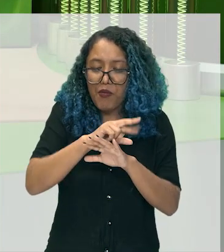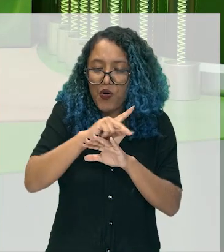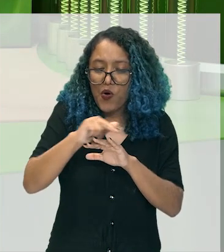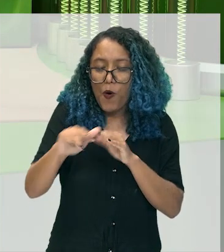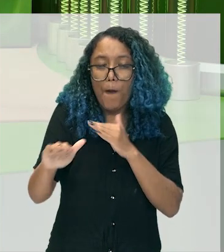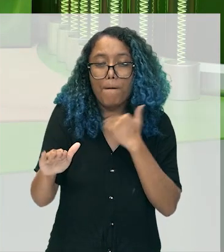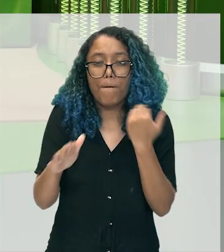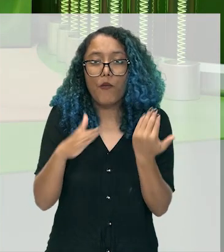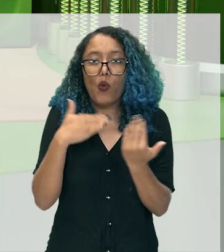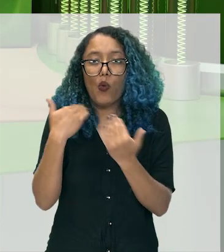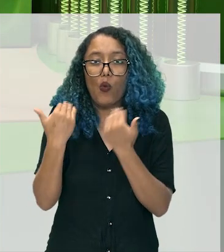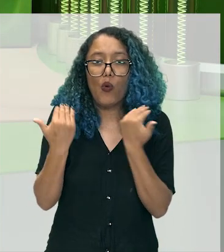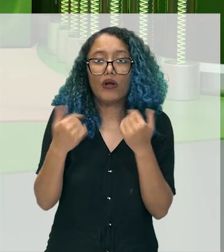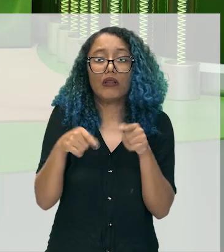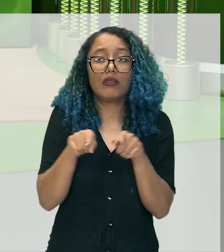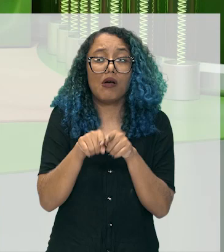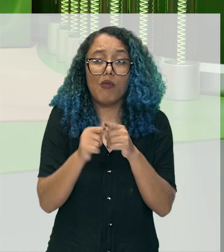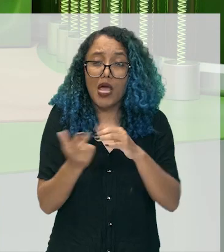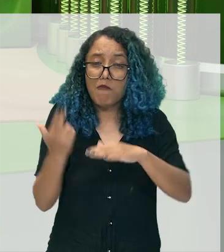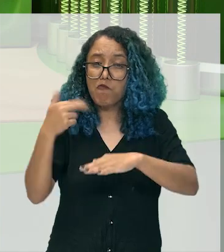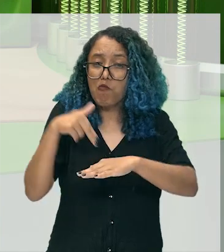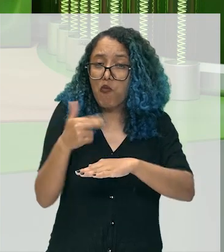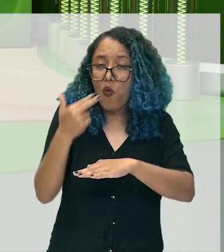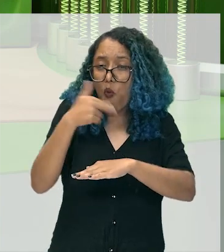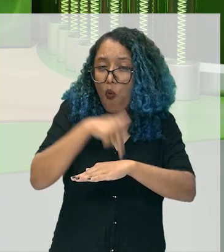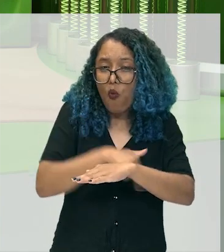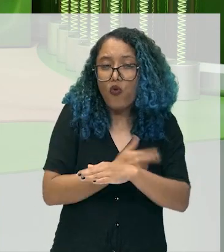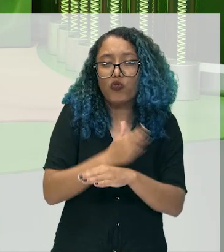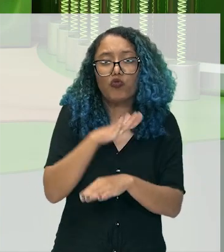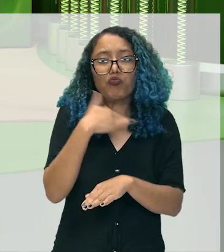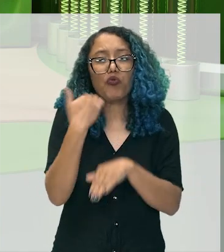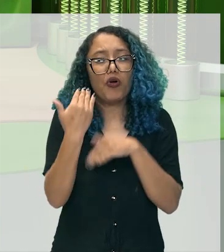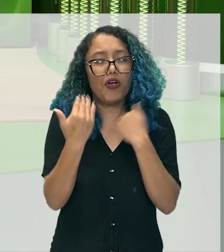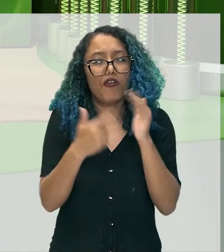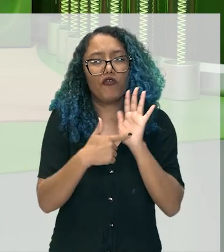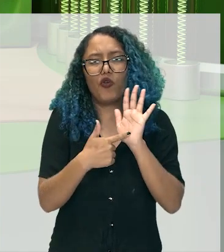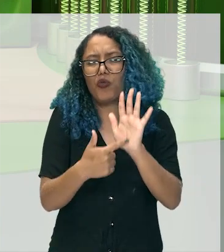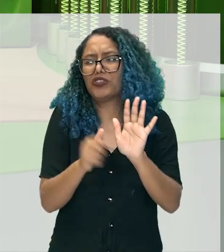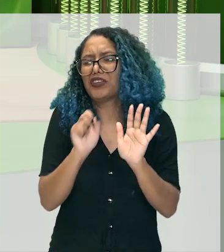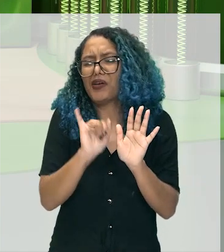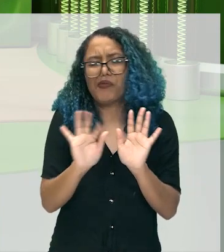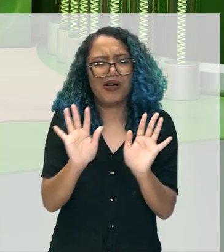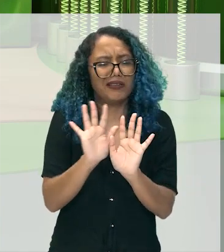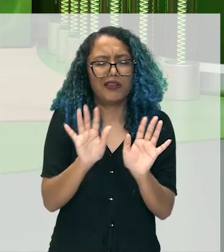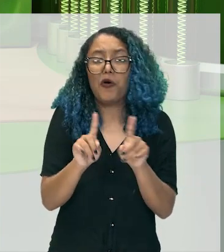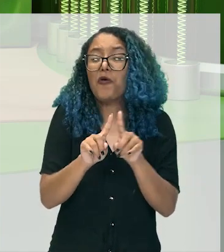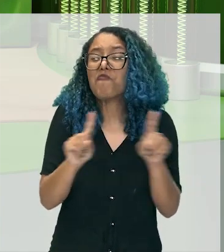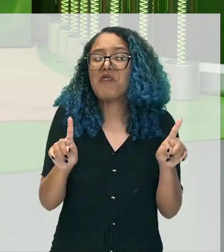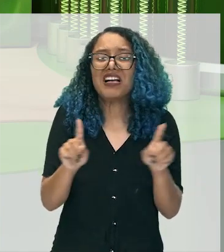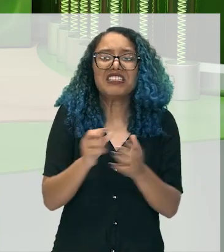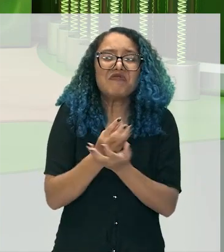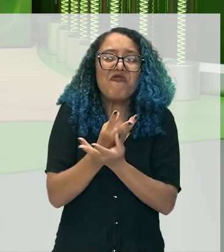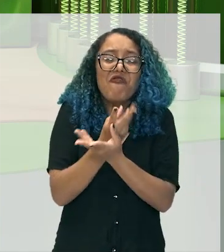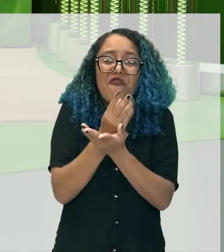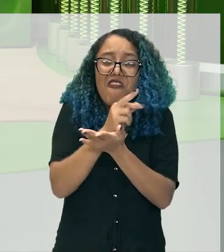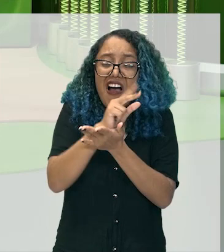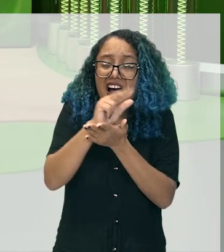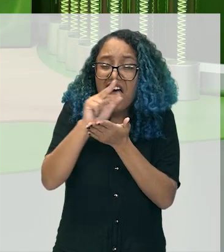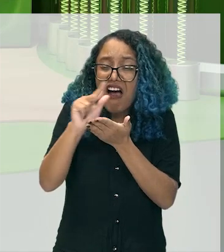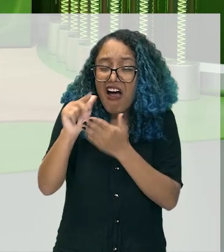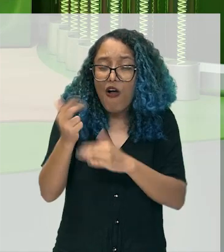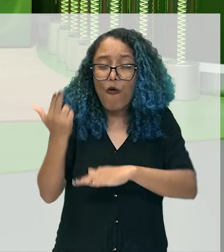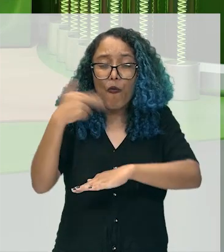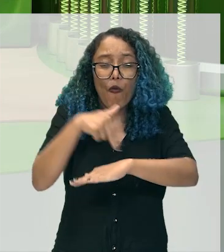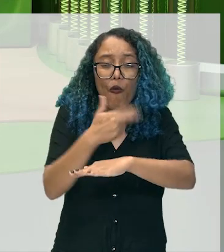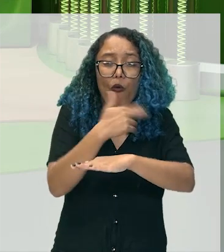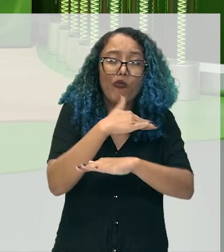biodiversidade. Quantos botos morreram, né? Nós não vamos mostrar aqui imagens deles mortos, mas quantos botos morreram na